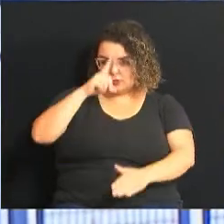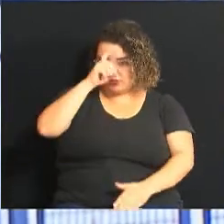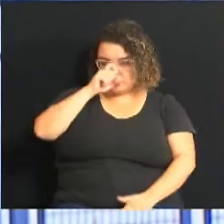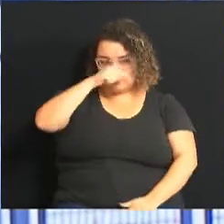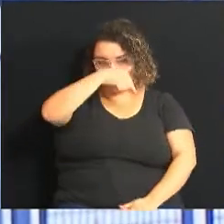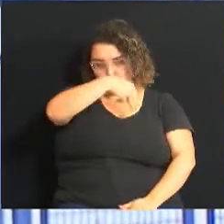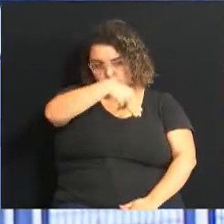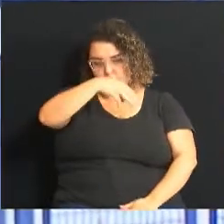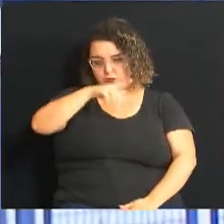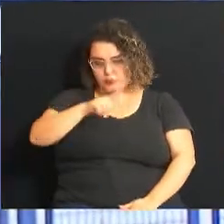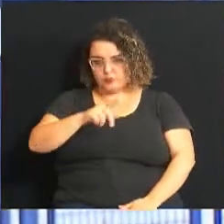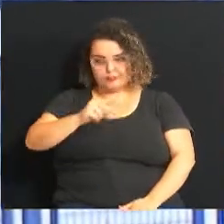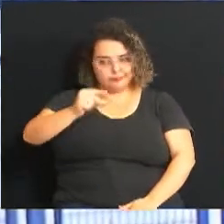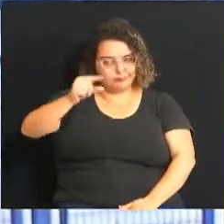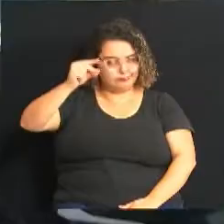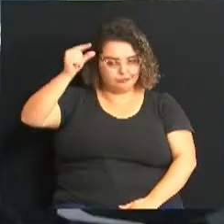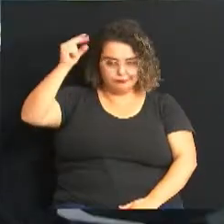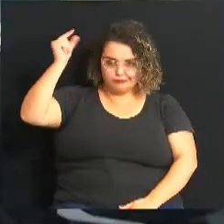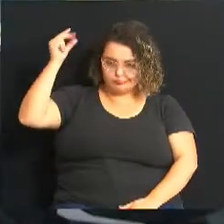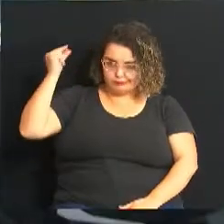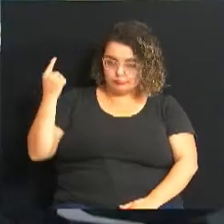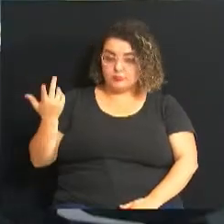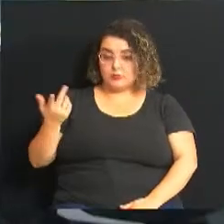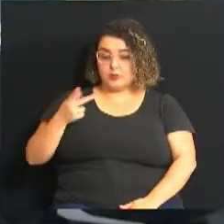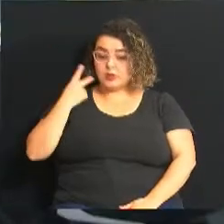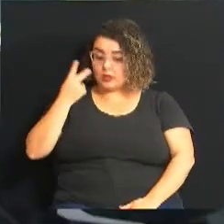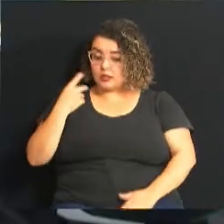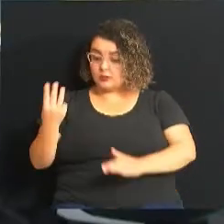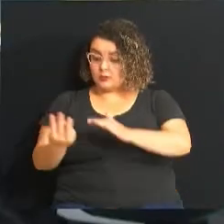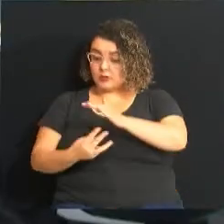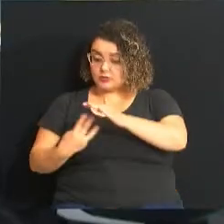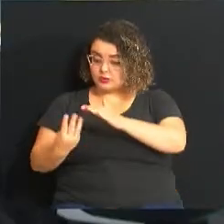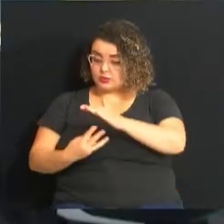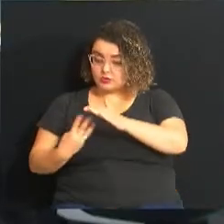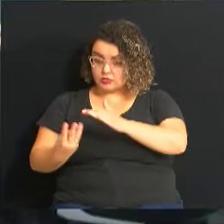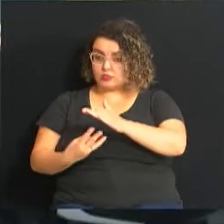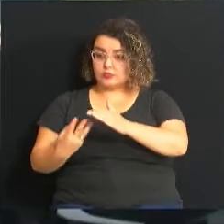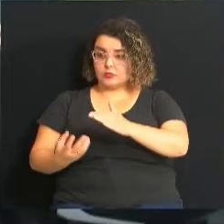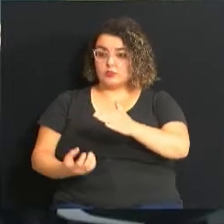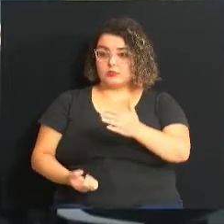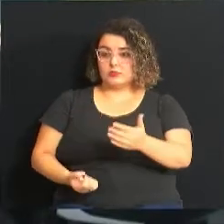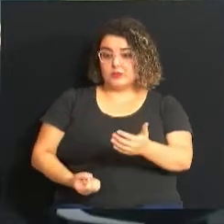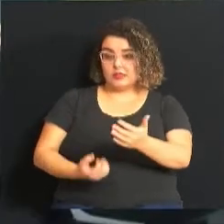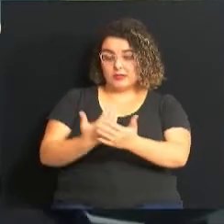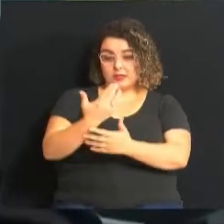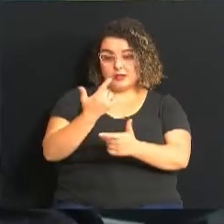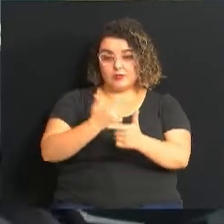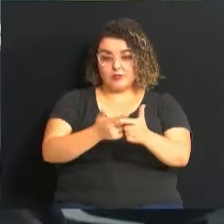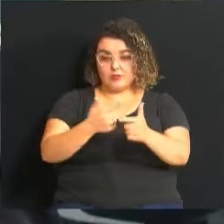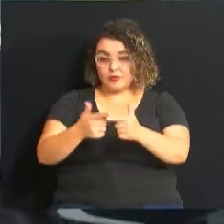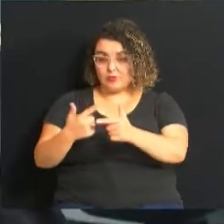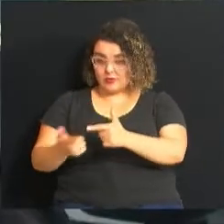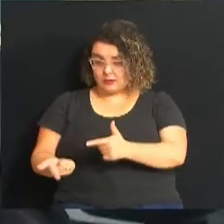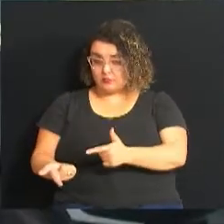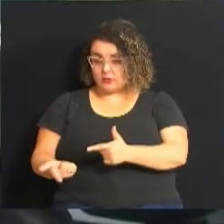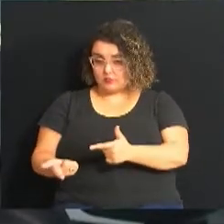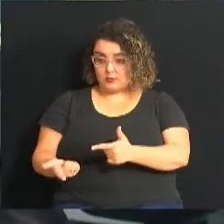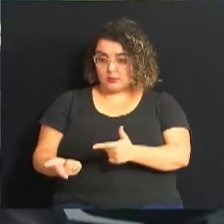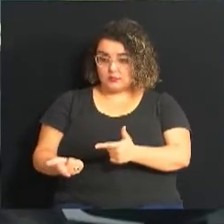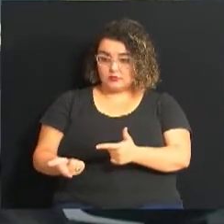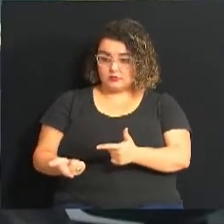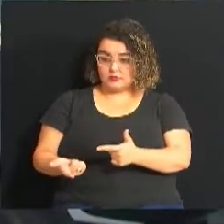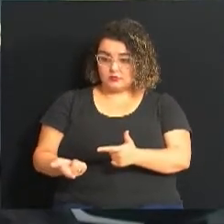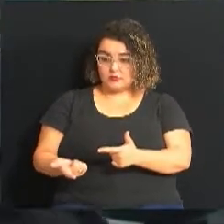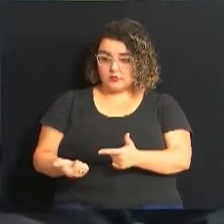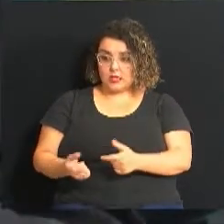que não é de hoje, e essa política de terceirização cria alguns problemas, entre eles a